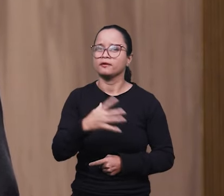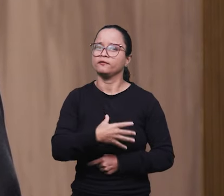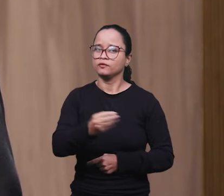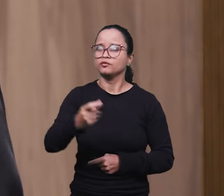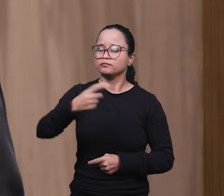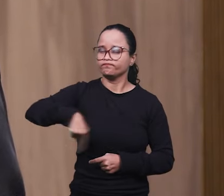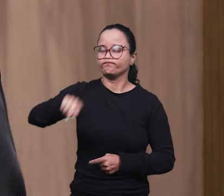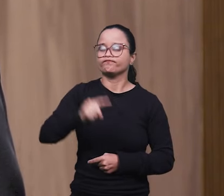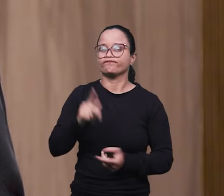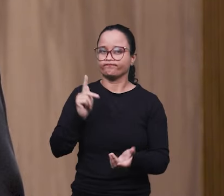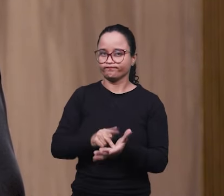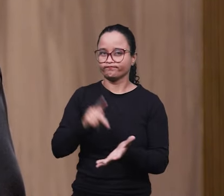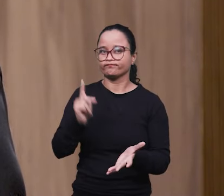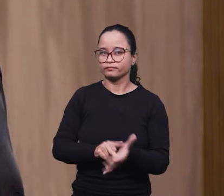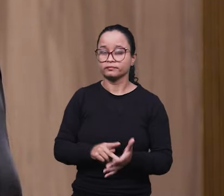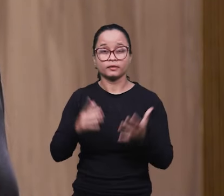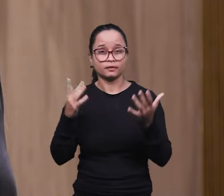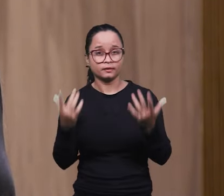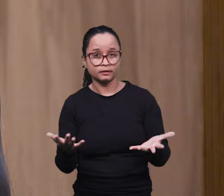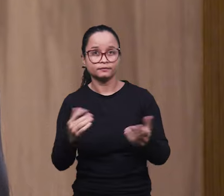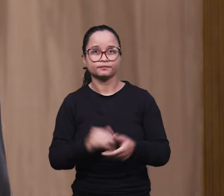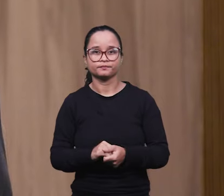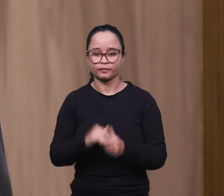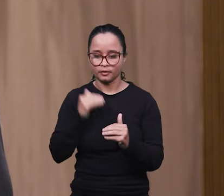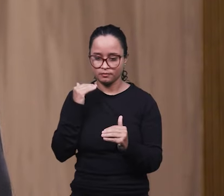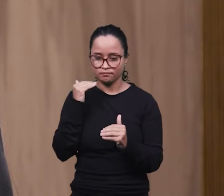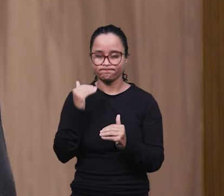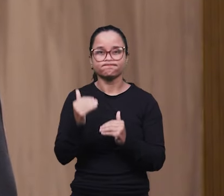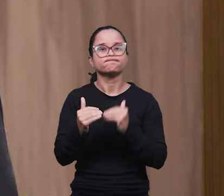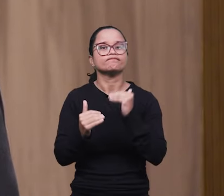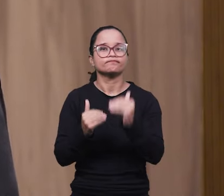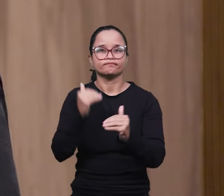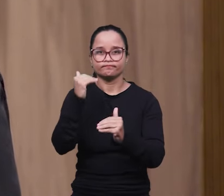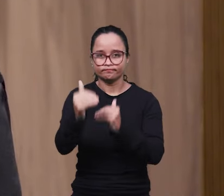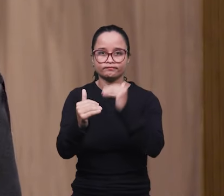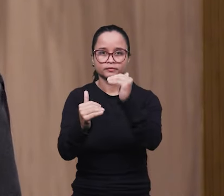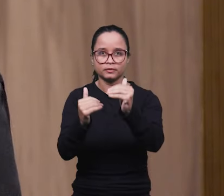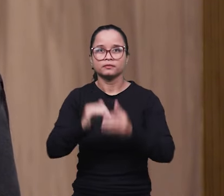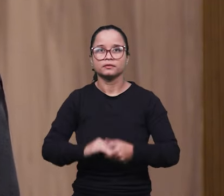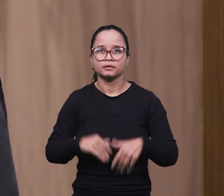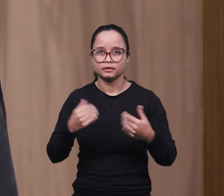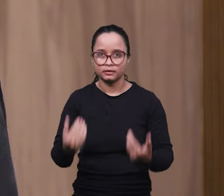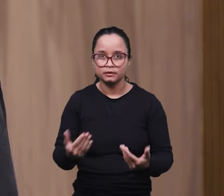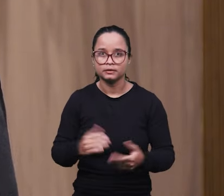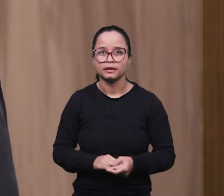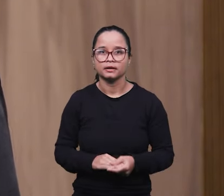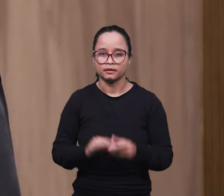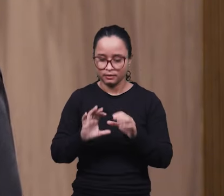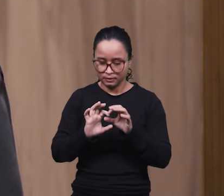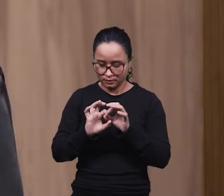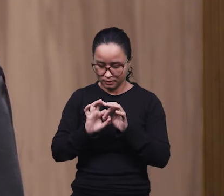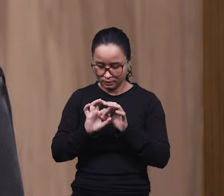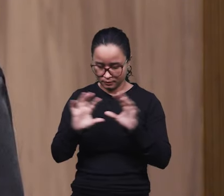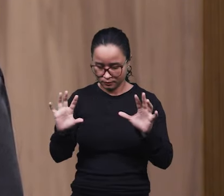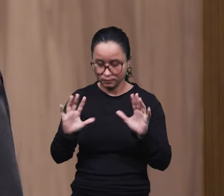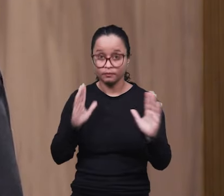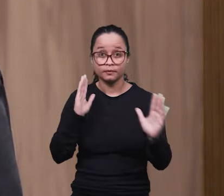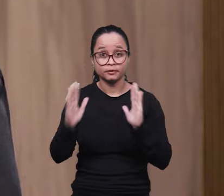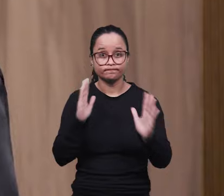verdade então o passo a passo ali é está disponível o tempo inteiro nós